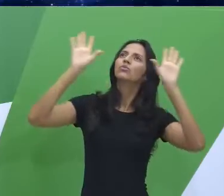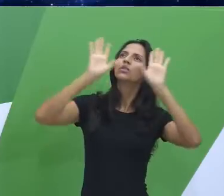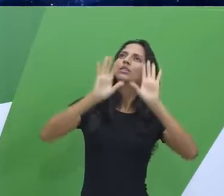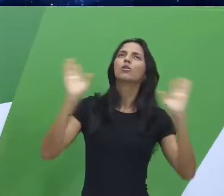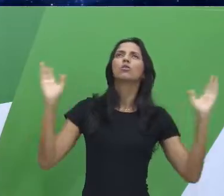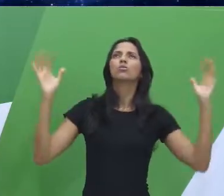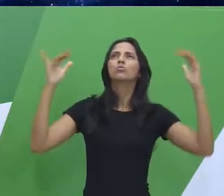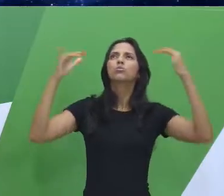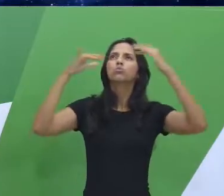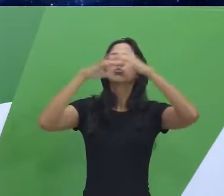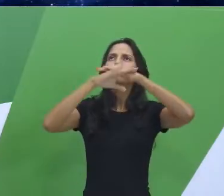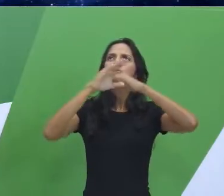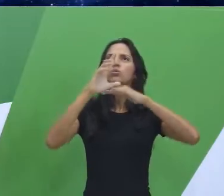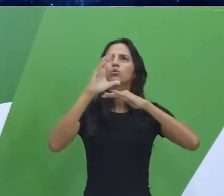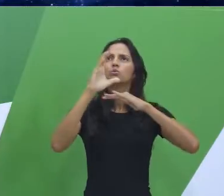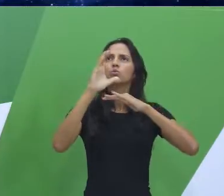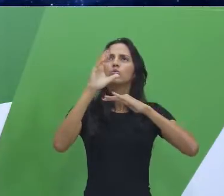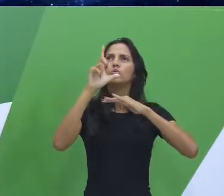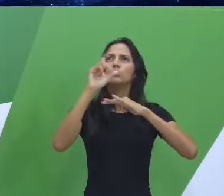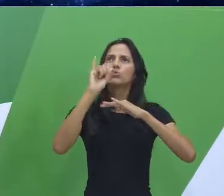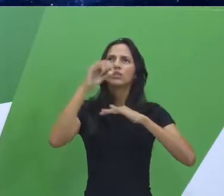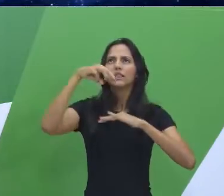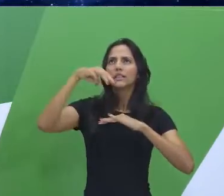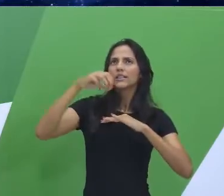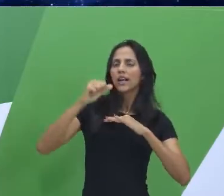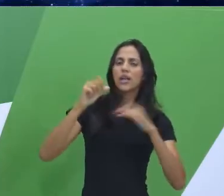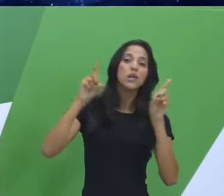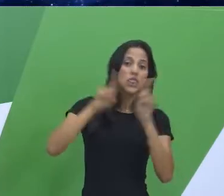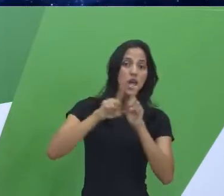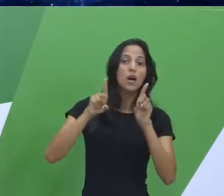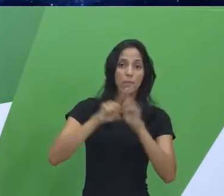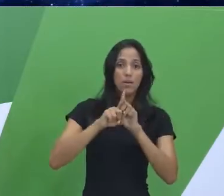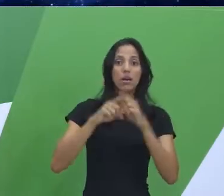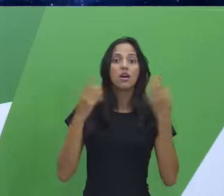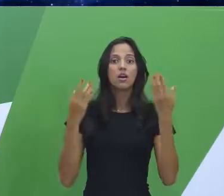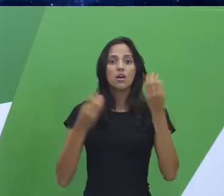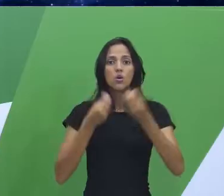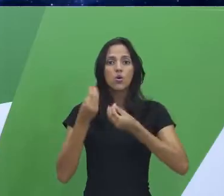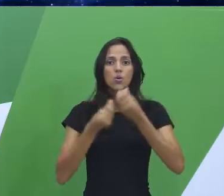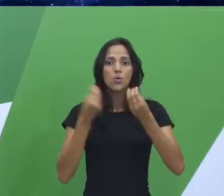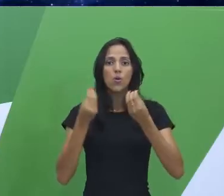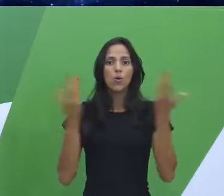clima, colheitas e estações do ano.